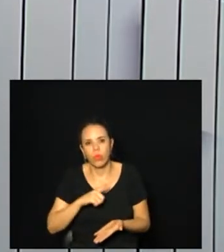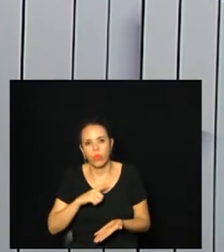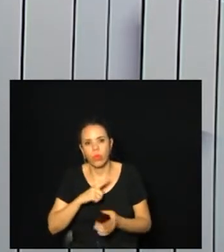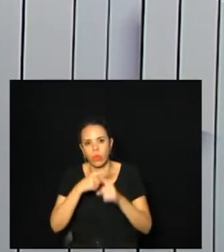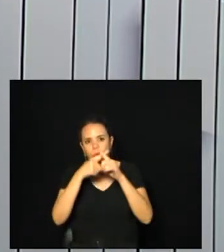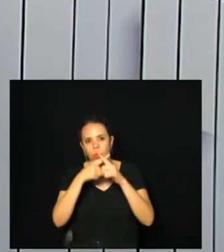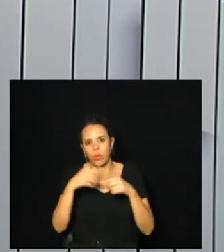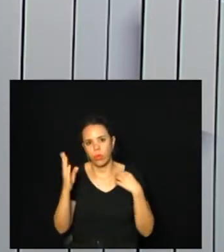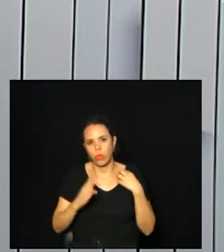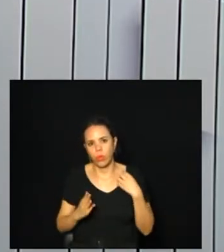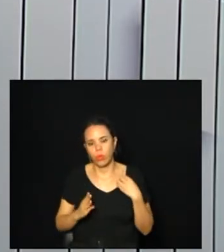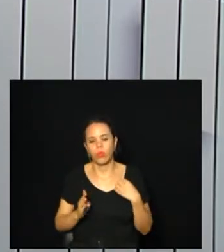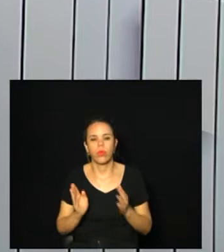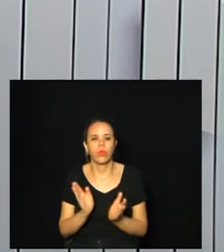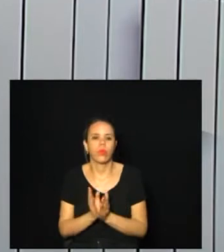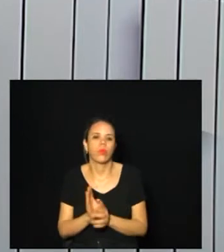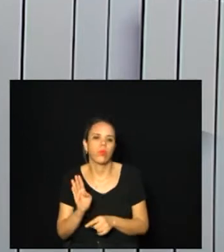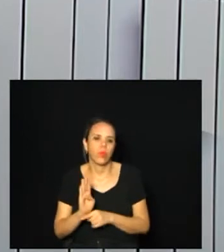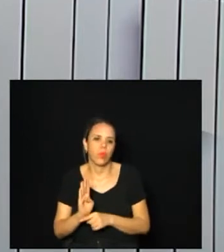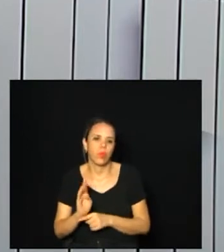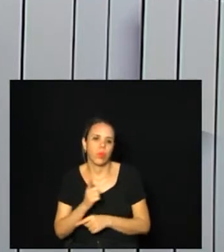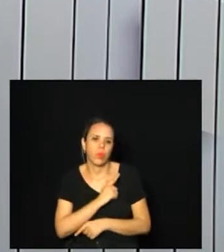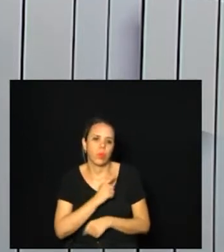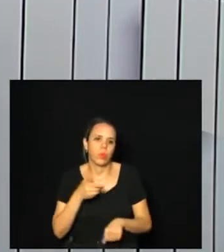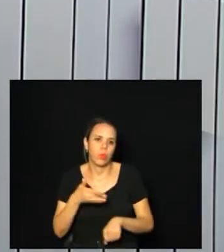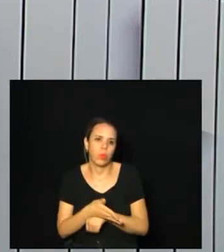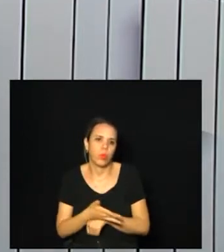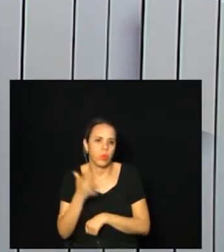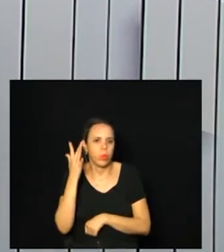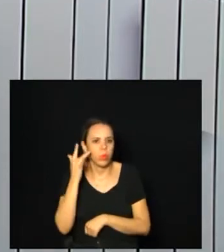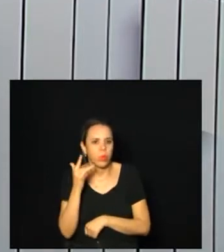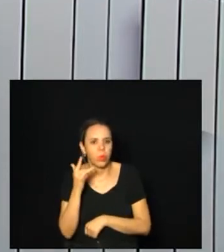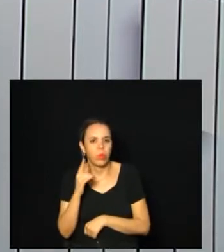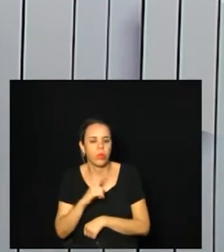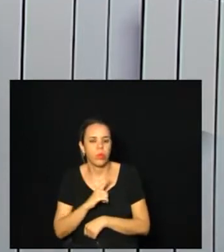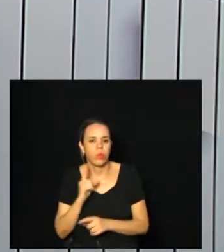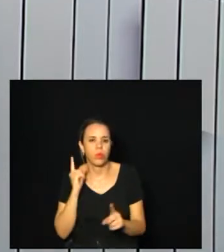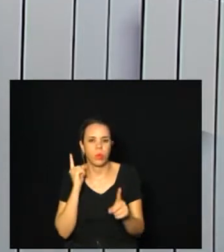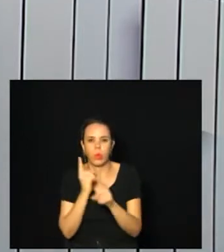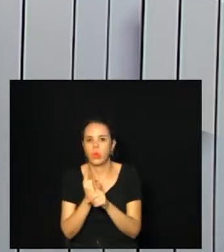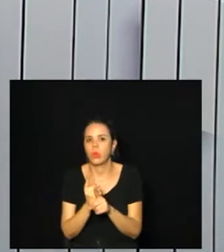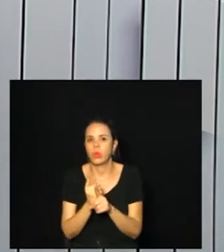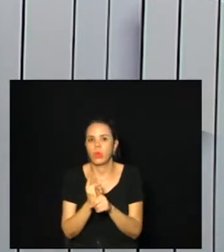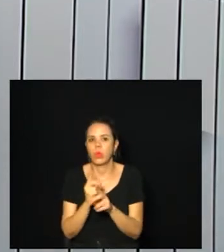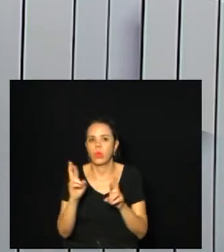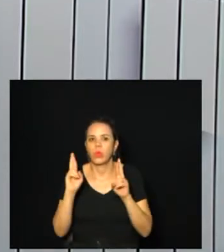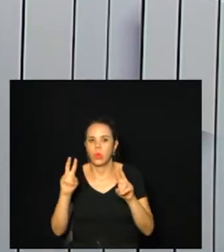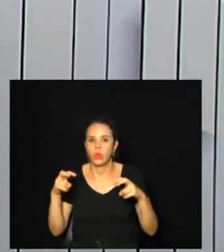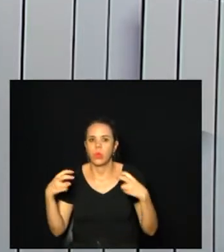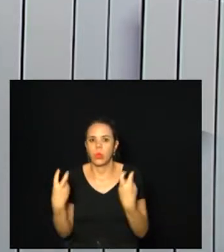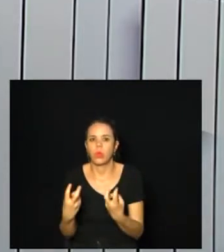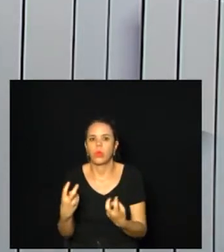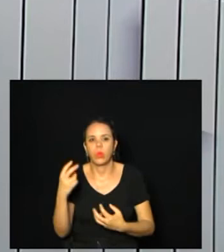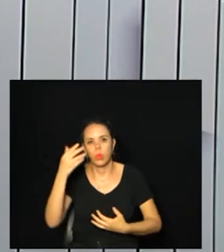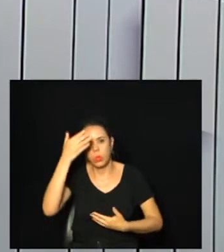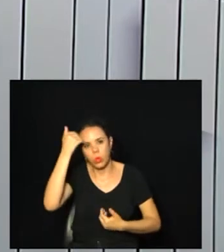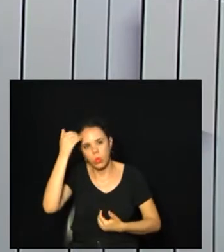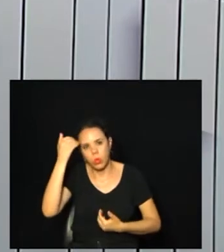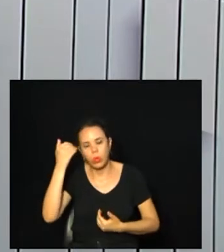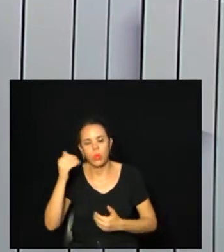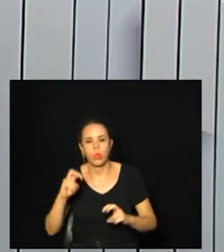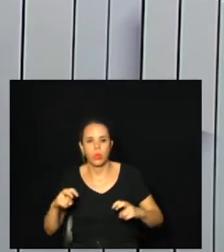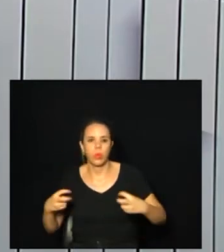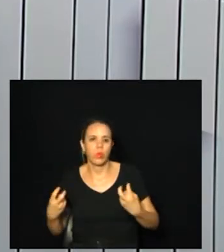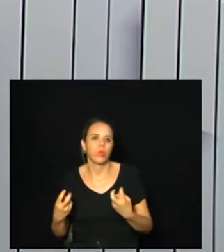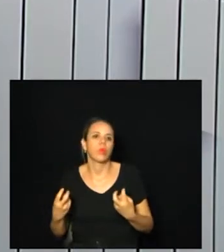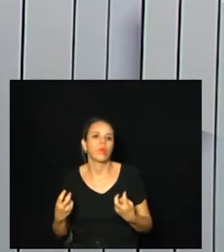Campeonato Brasileiro da Série B. Hoje o Guarani entra em campo. Amanhã tem o reencontro da torcida Ponte Pretana com o estádio Moisés